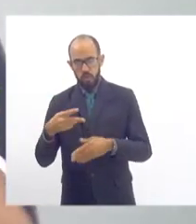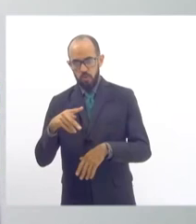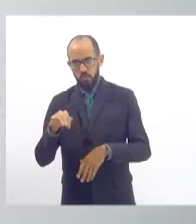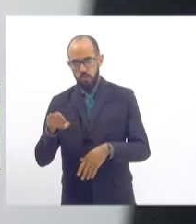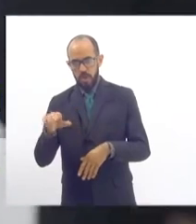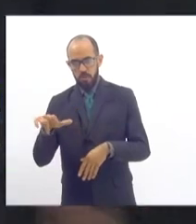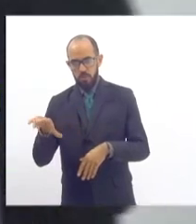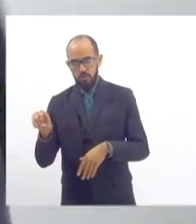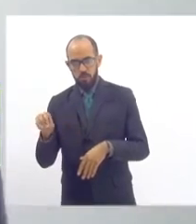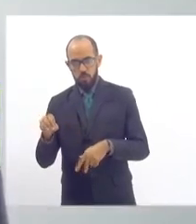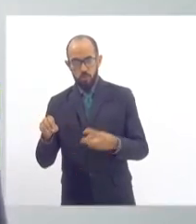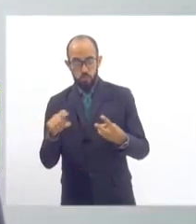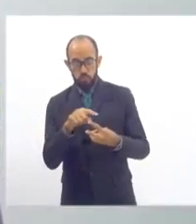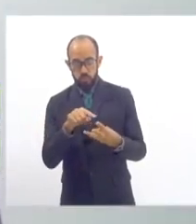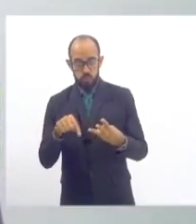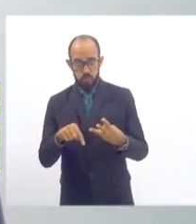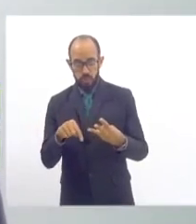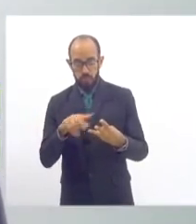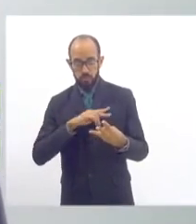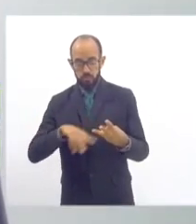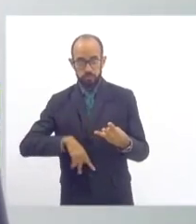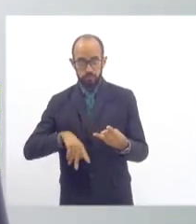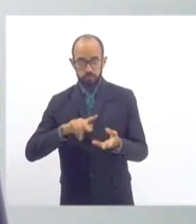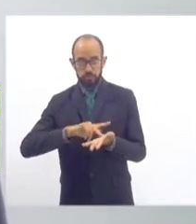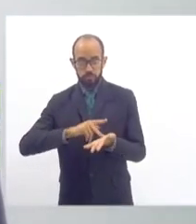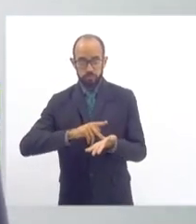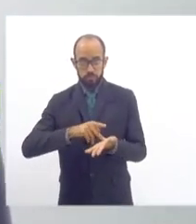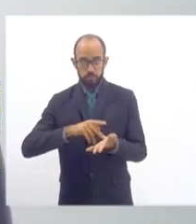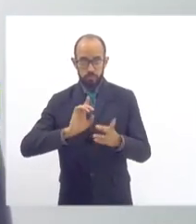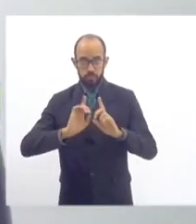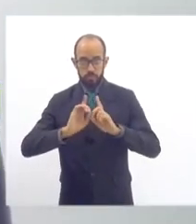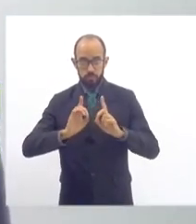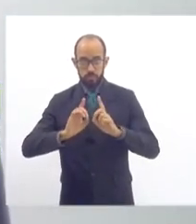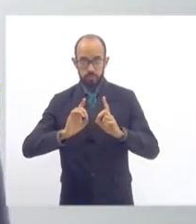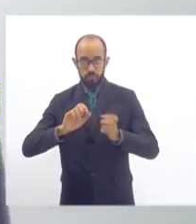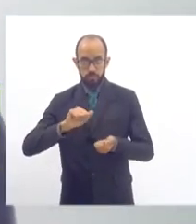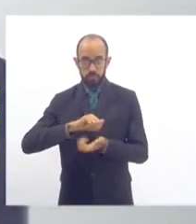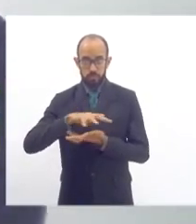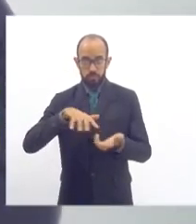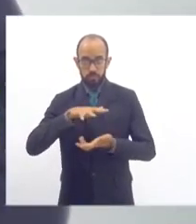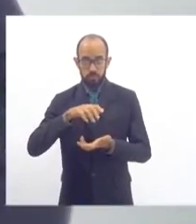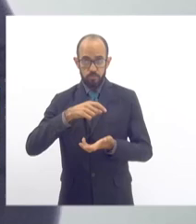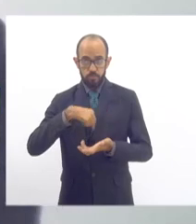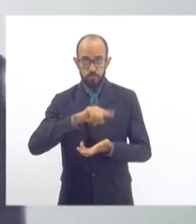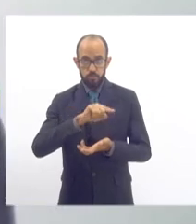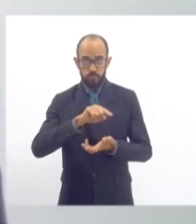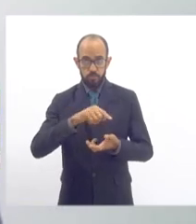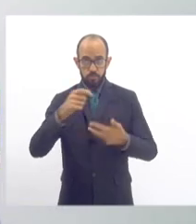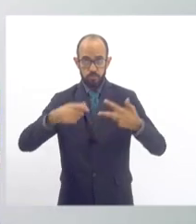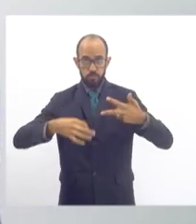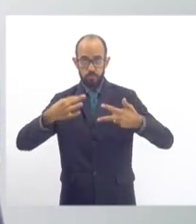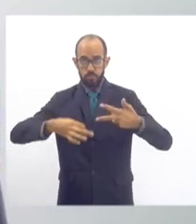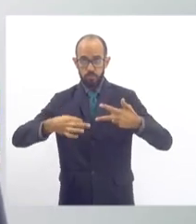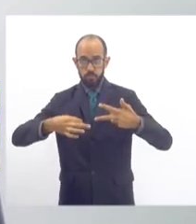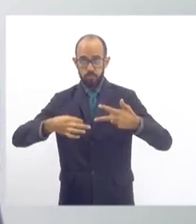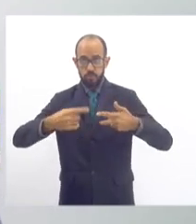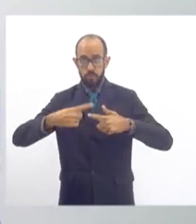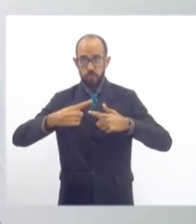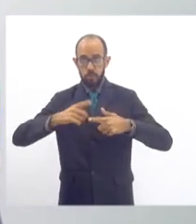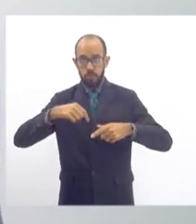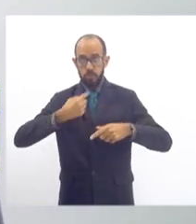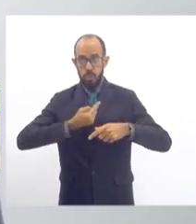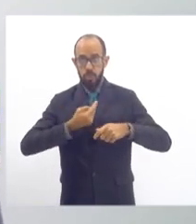três manifestações que vieram para discutir a greve, nós buscamos o Poder Judiciário porque nós somos gestores